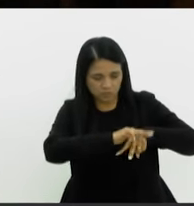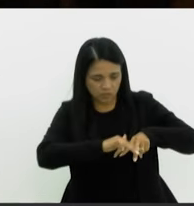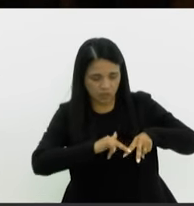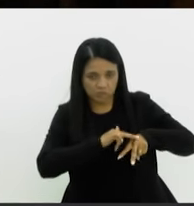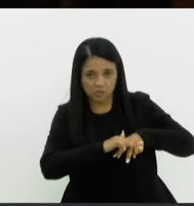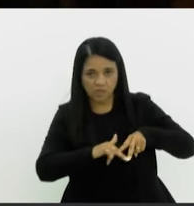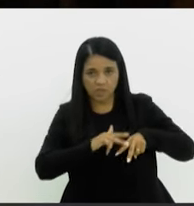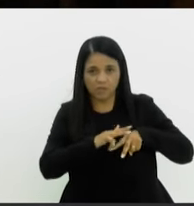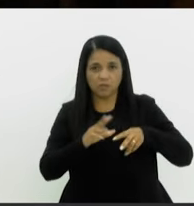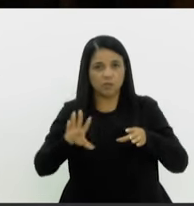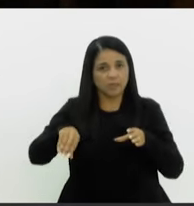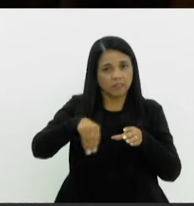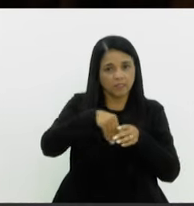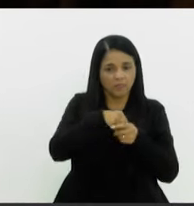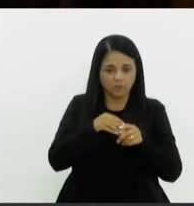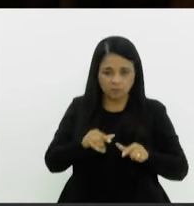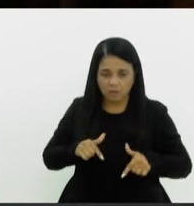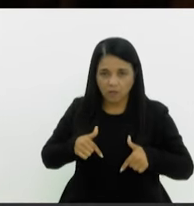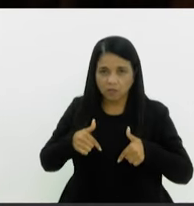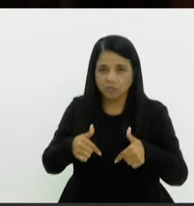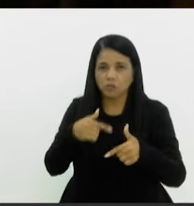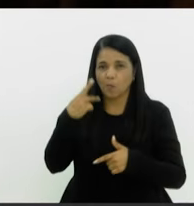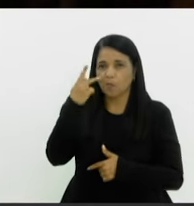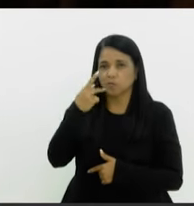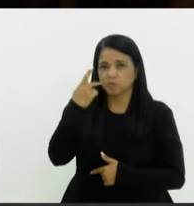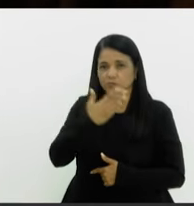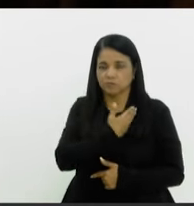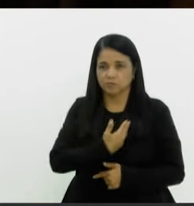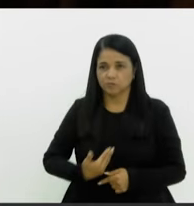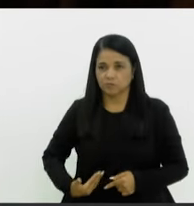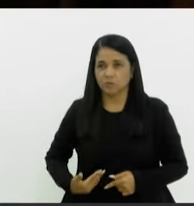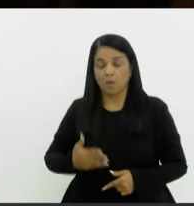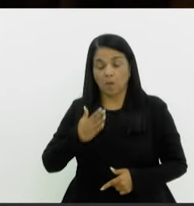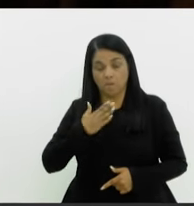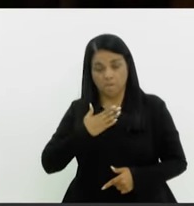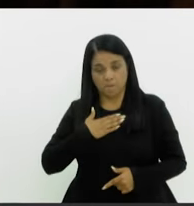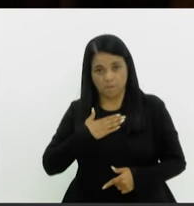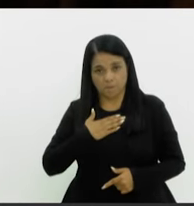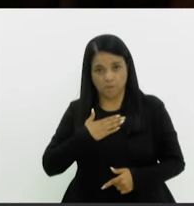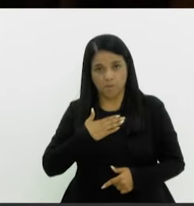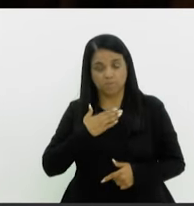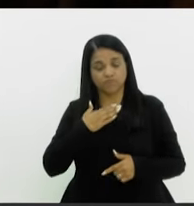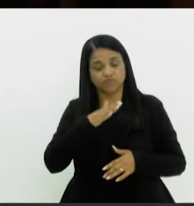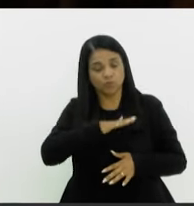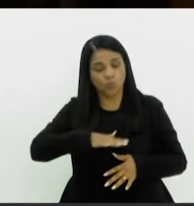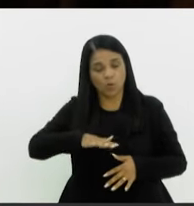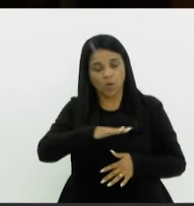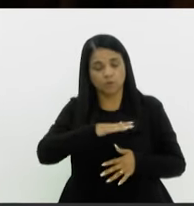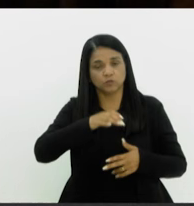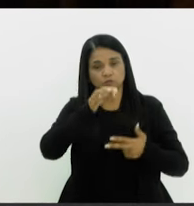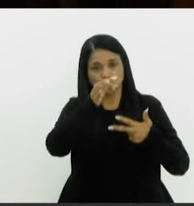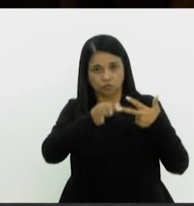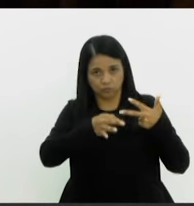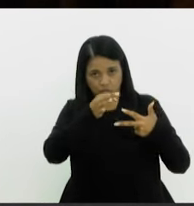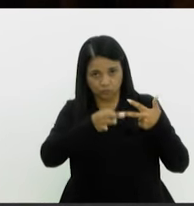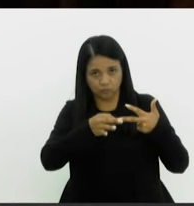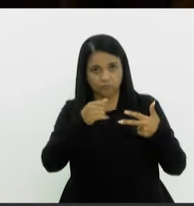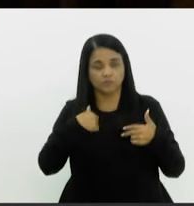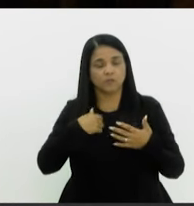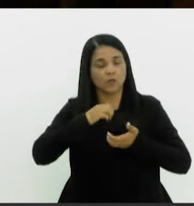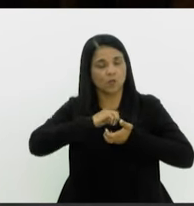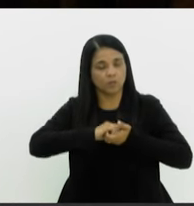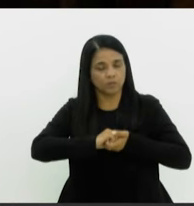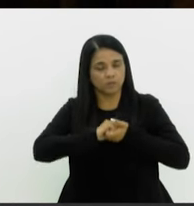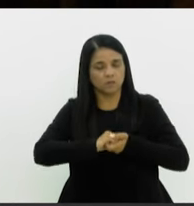dentro aqui da nossa atuação enquanto políticas públicas no meu caso mas no âmbito judiciário gostaria de cumprimentar minha querida